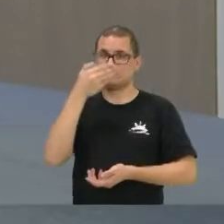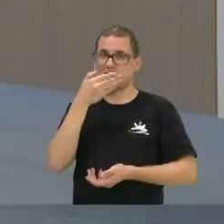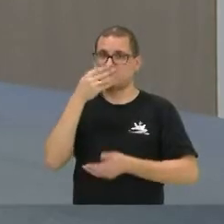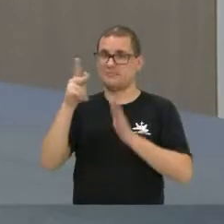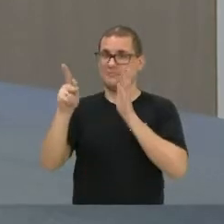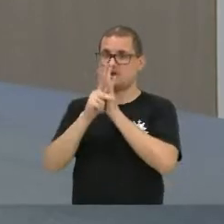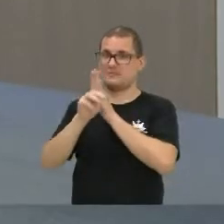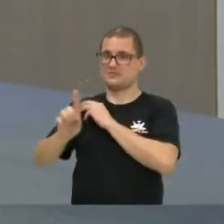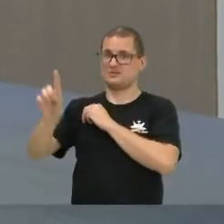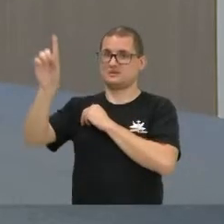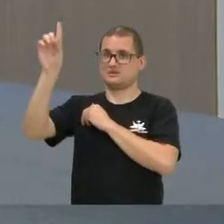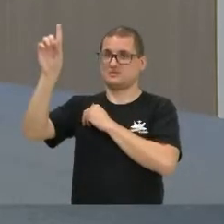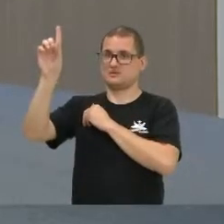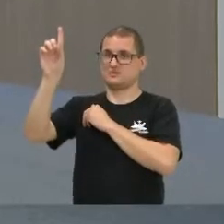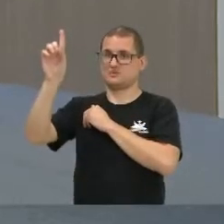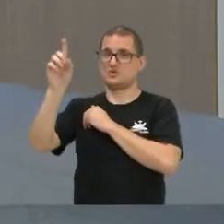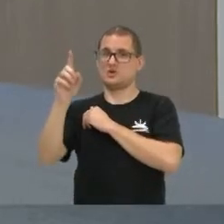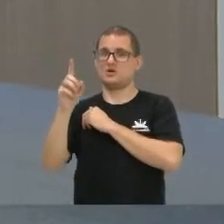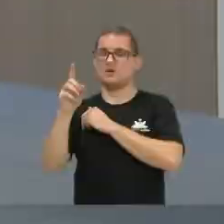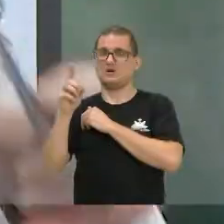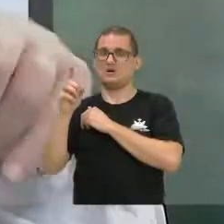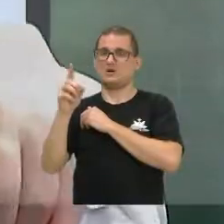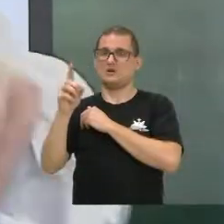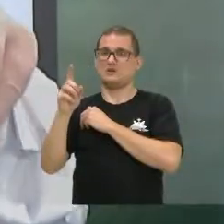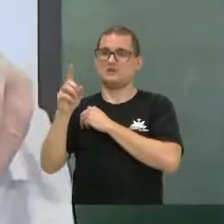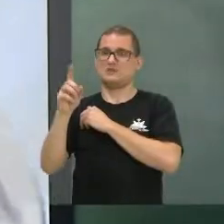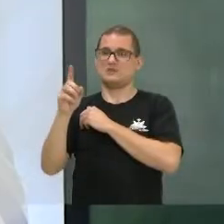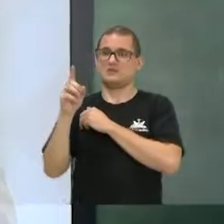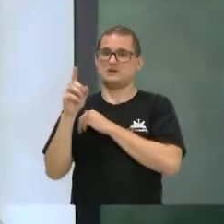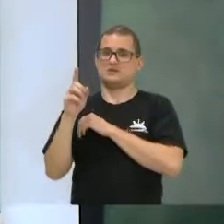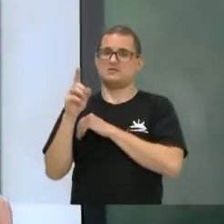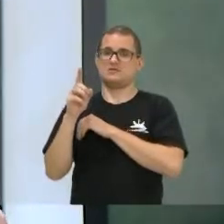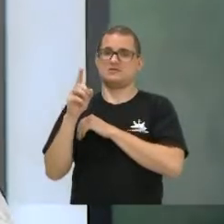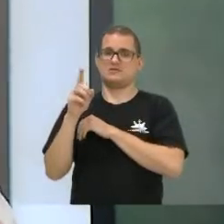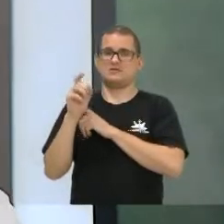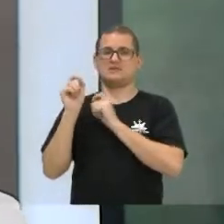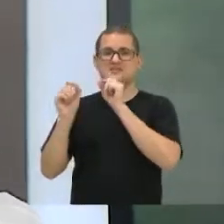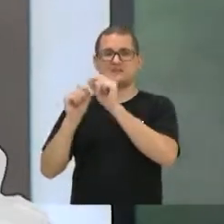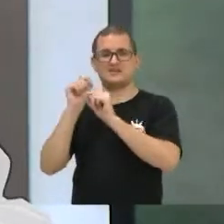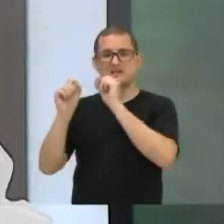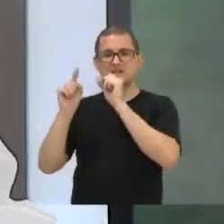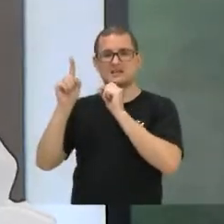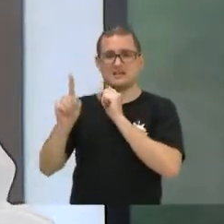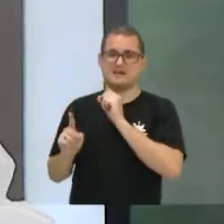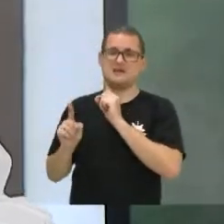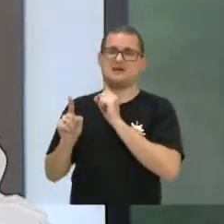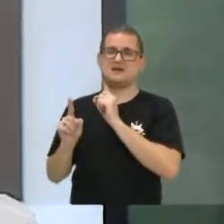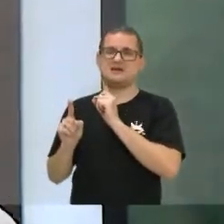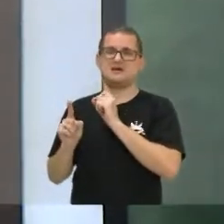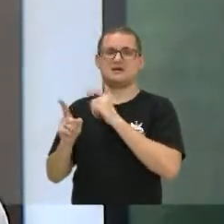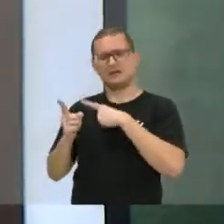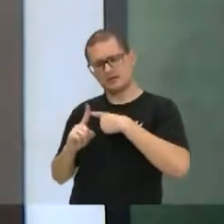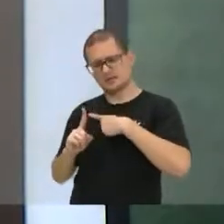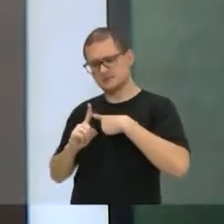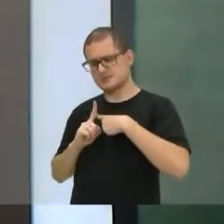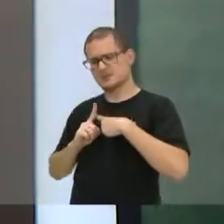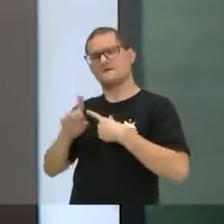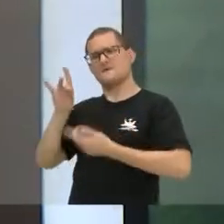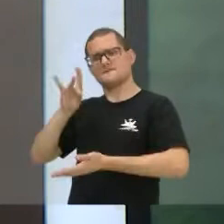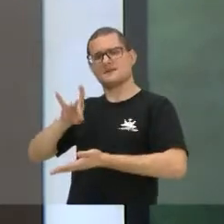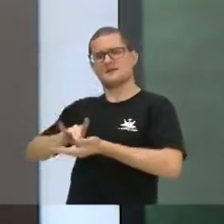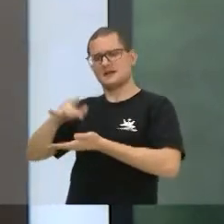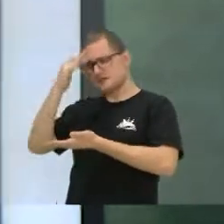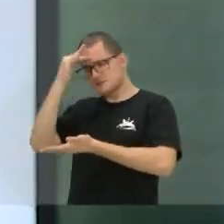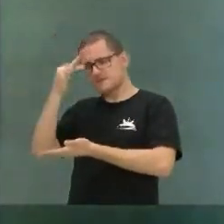testemunhas os dois candelabros são sempre formas distintas para se referir as mesmas pessoas as